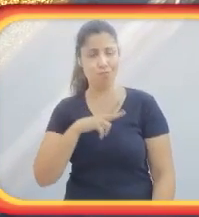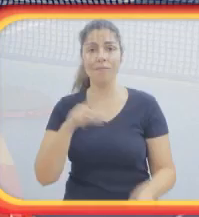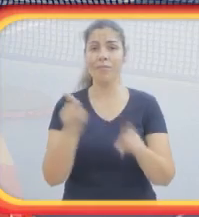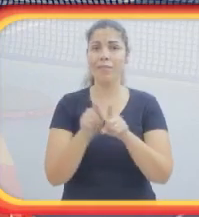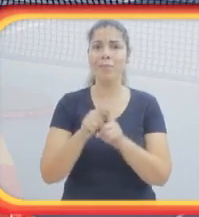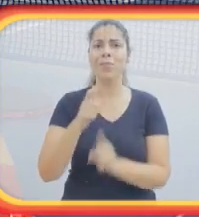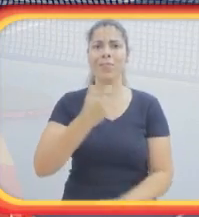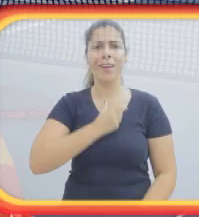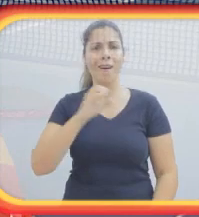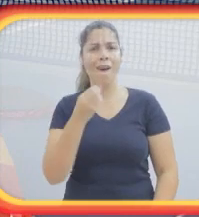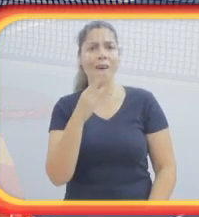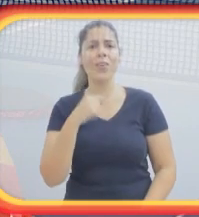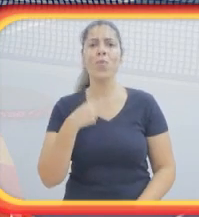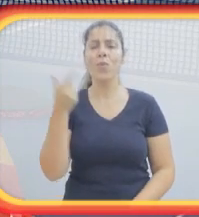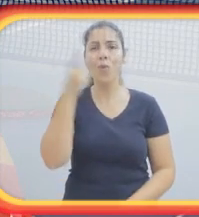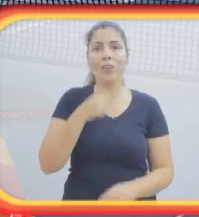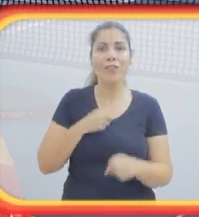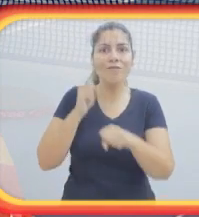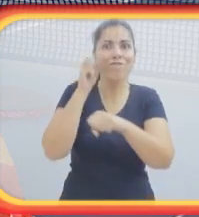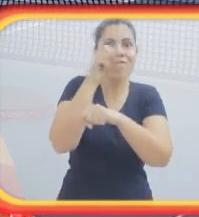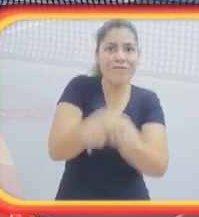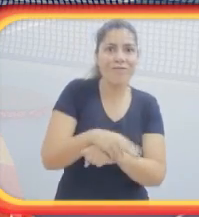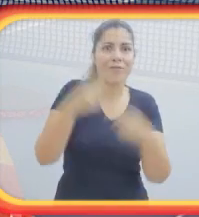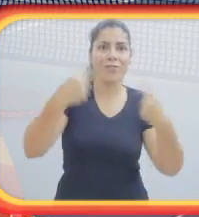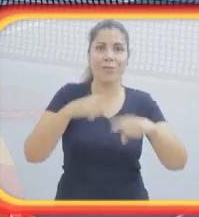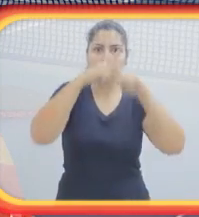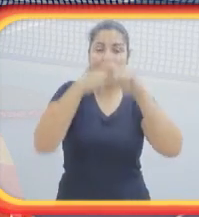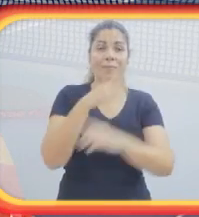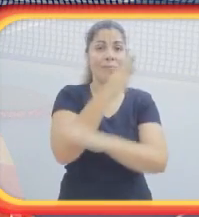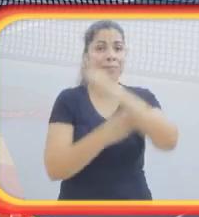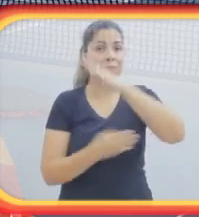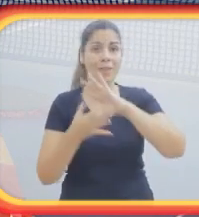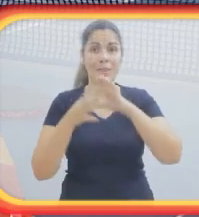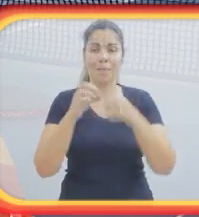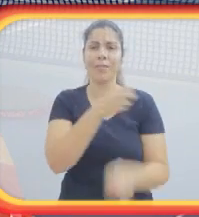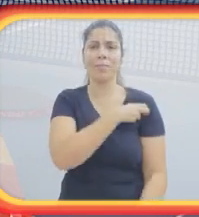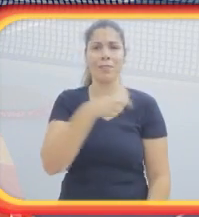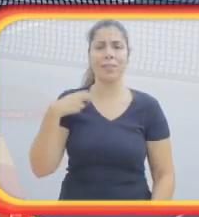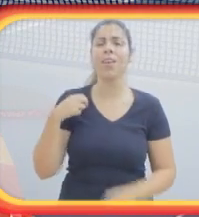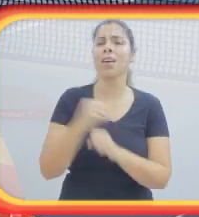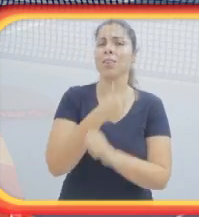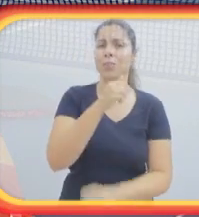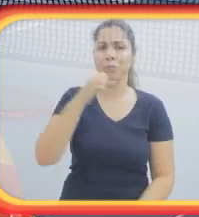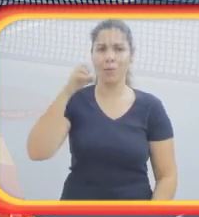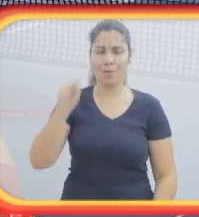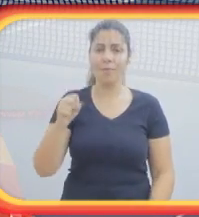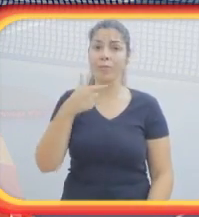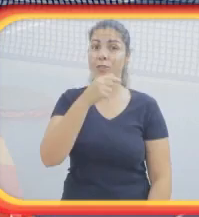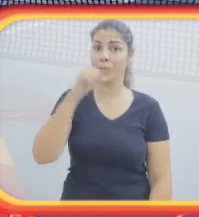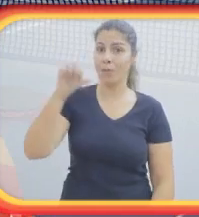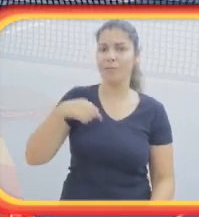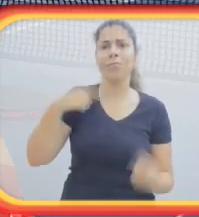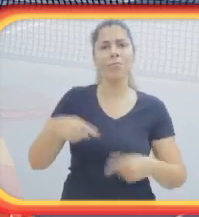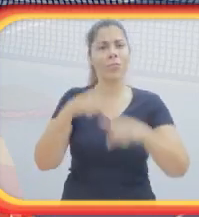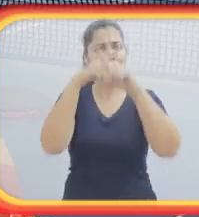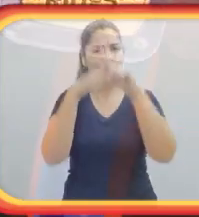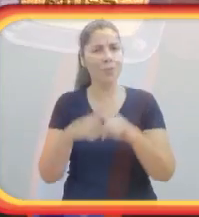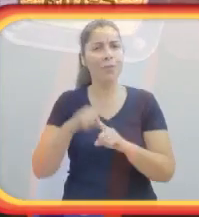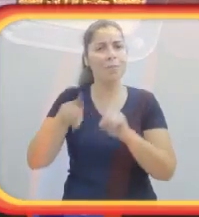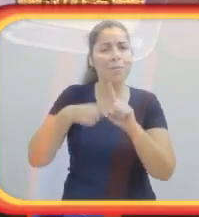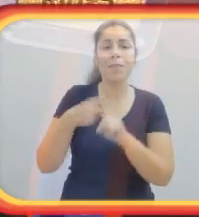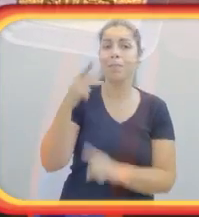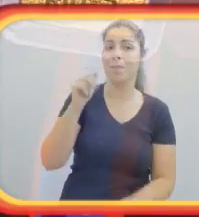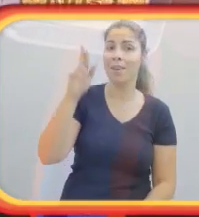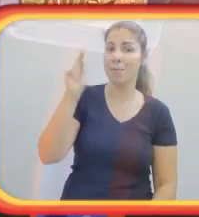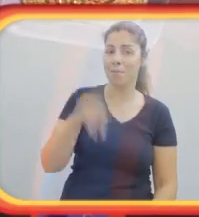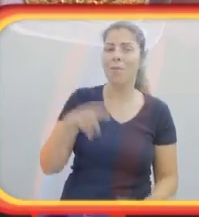Rio. Eu conquistei medalha de ouro por equipes e medalha de ouro no individual também. Essa medalha de ouro me deu